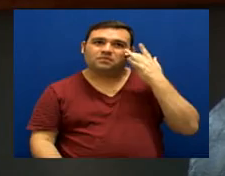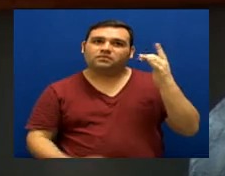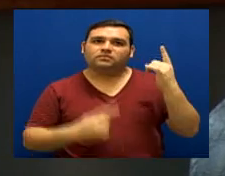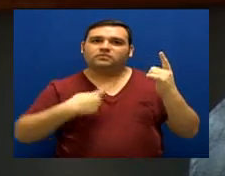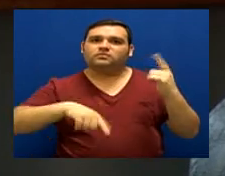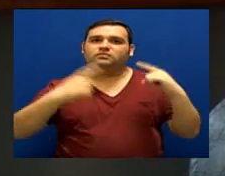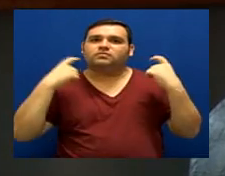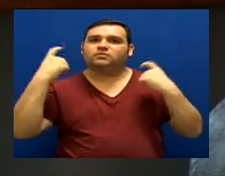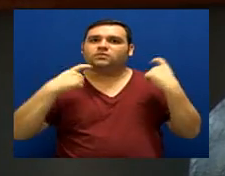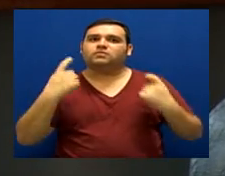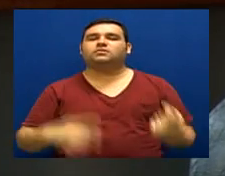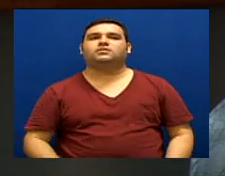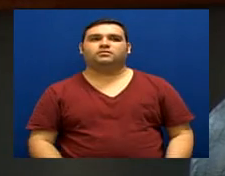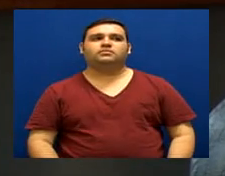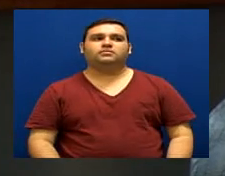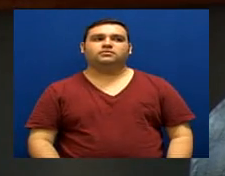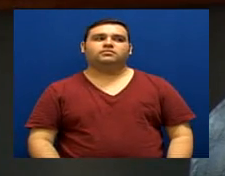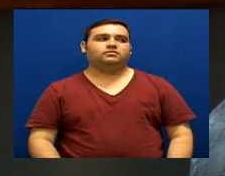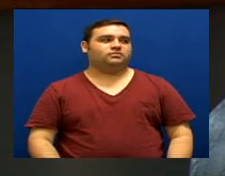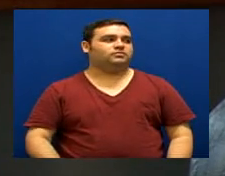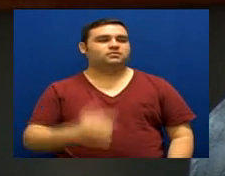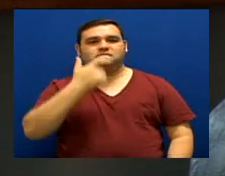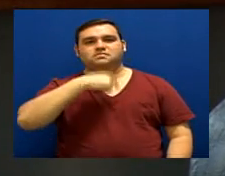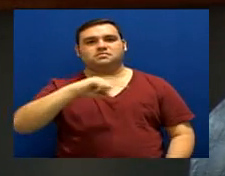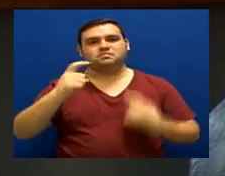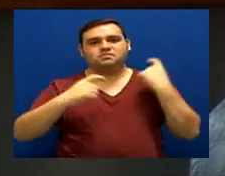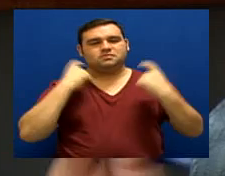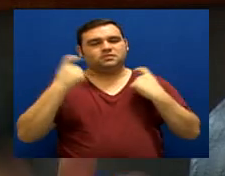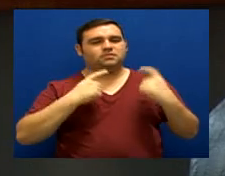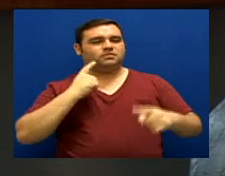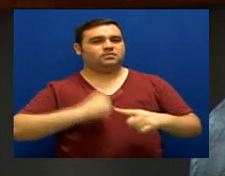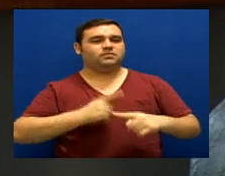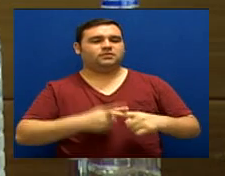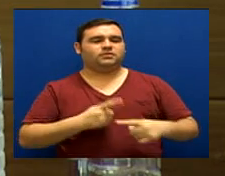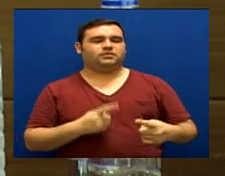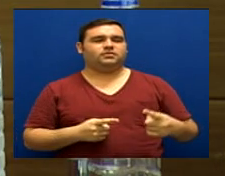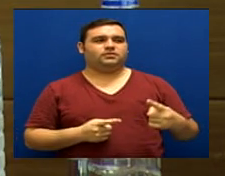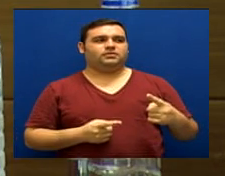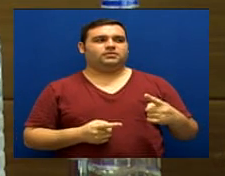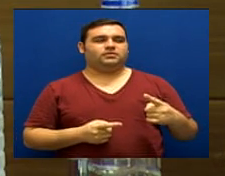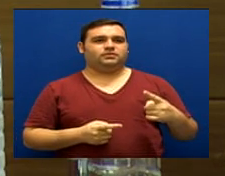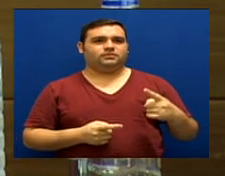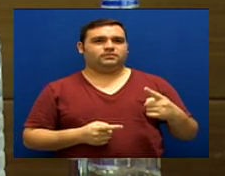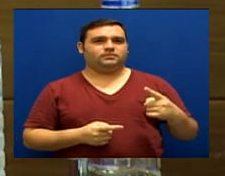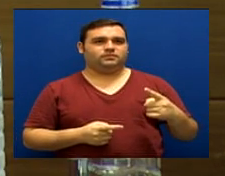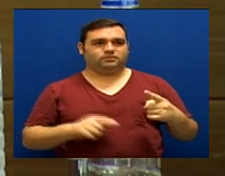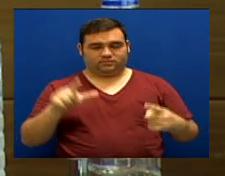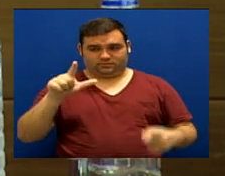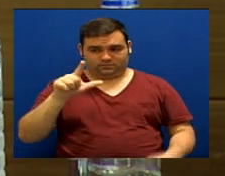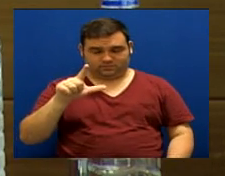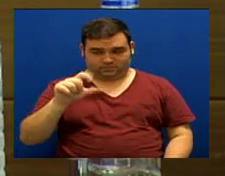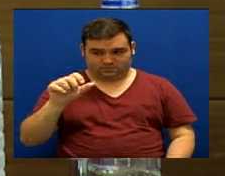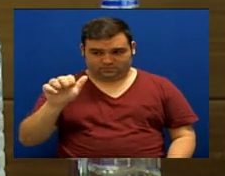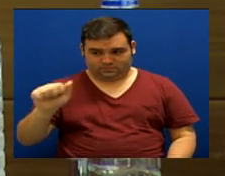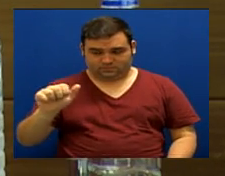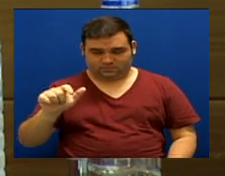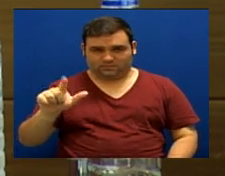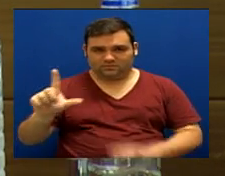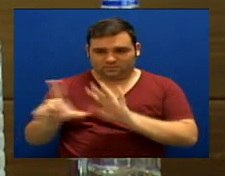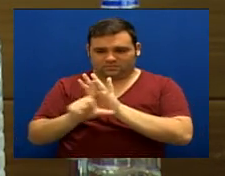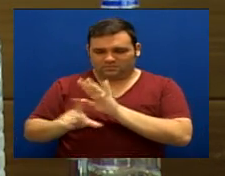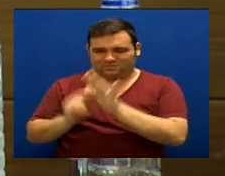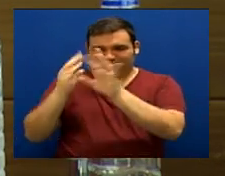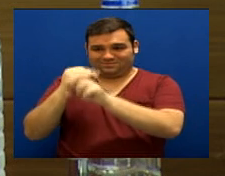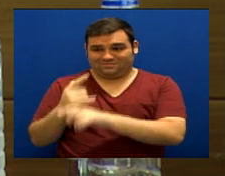preocupante considerando preocupante porque no na na lua de 2017 já